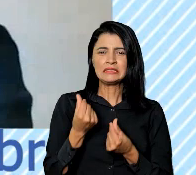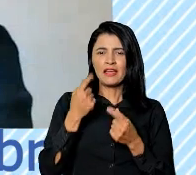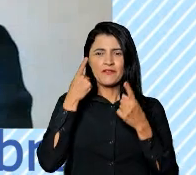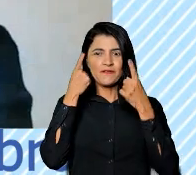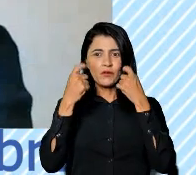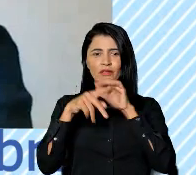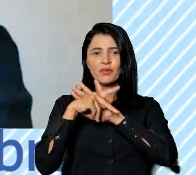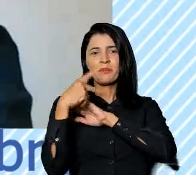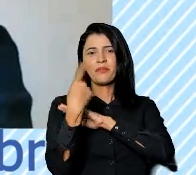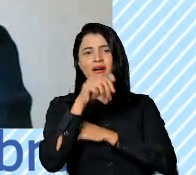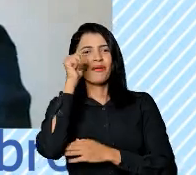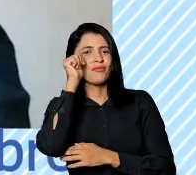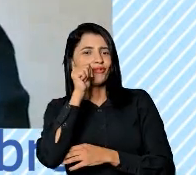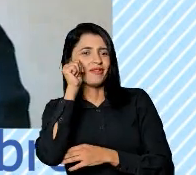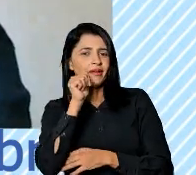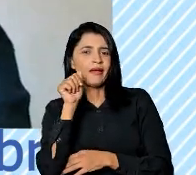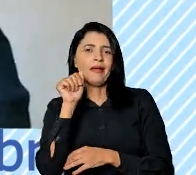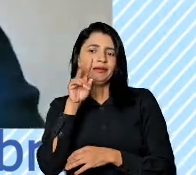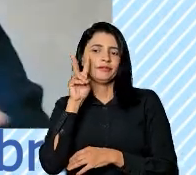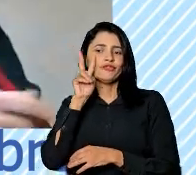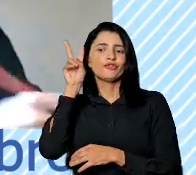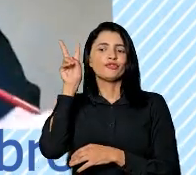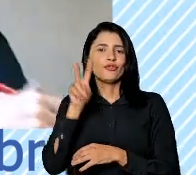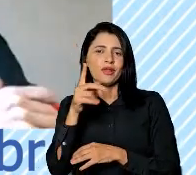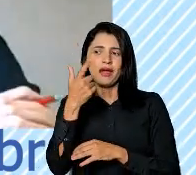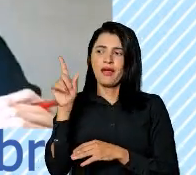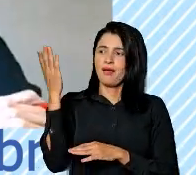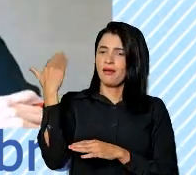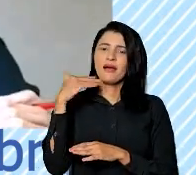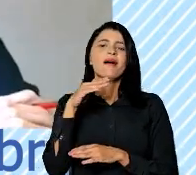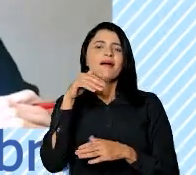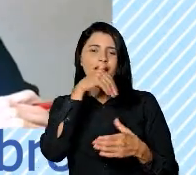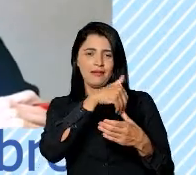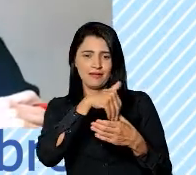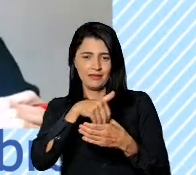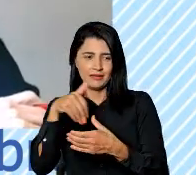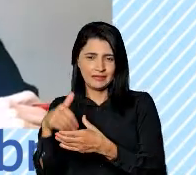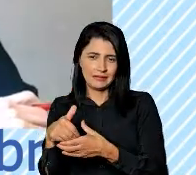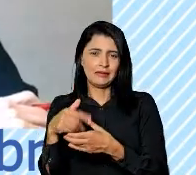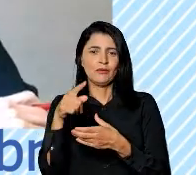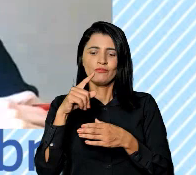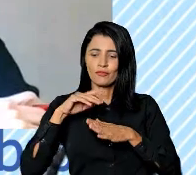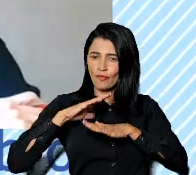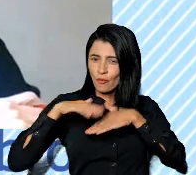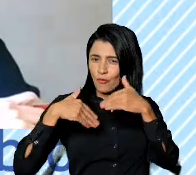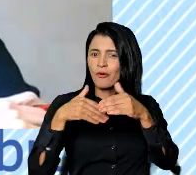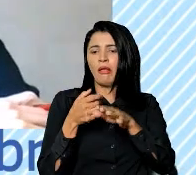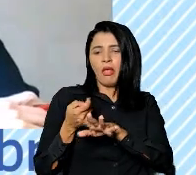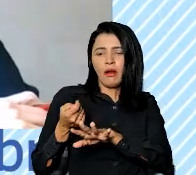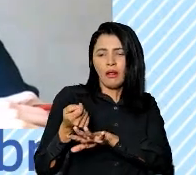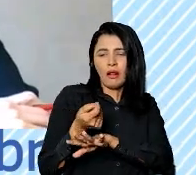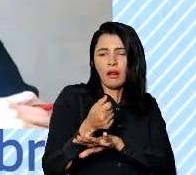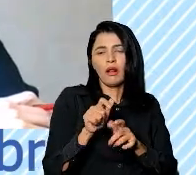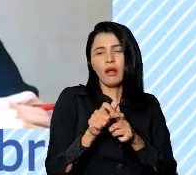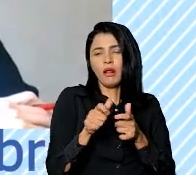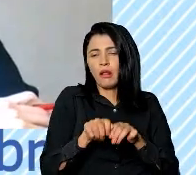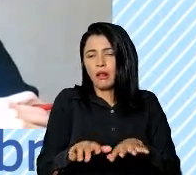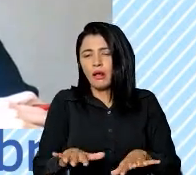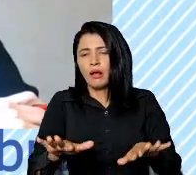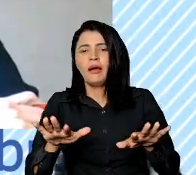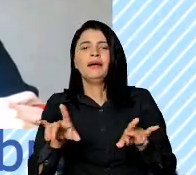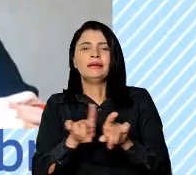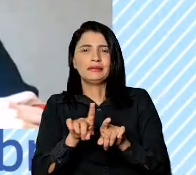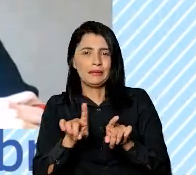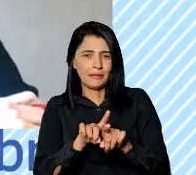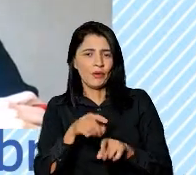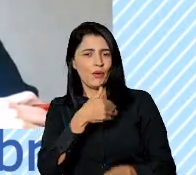as mulheres. Basta nós olharmos nas últimas eleições em especiais, com o avanço das fake news em nosso país, com o governo de